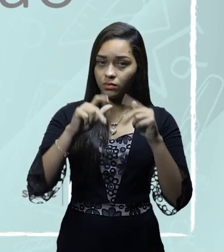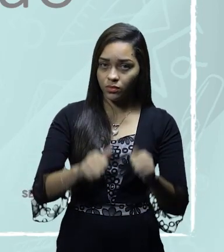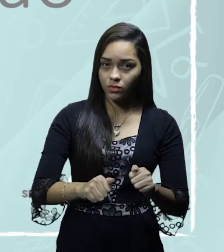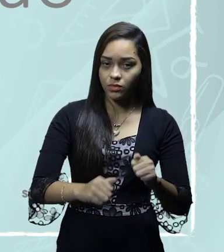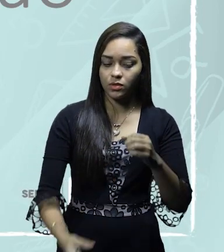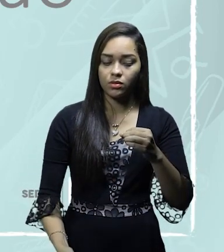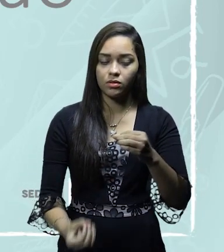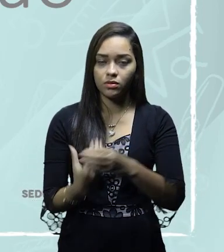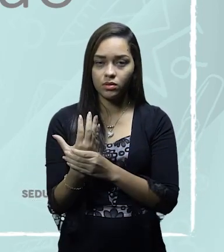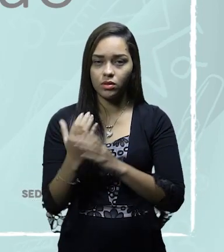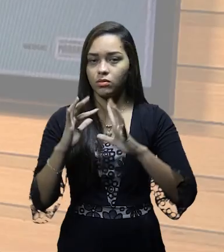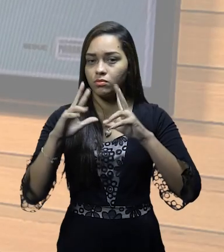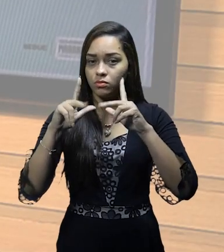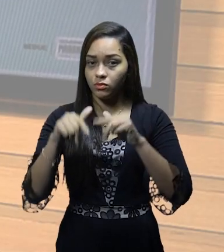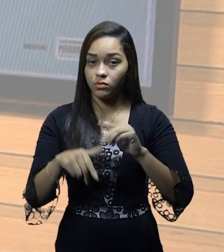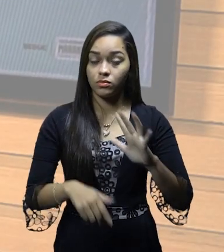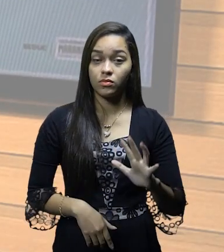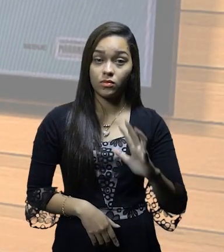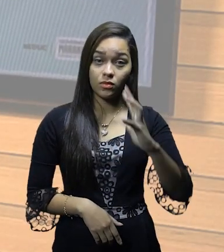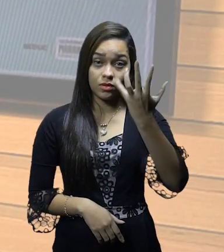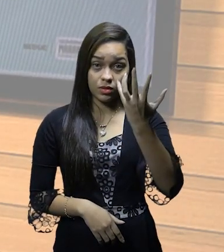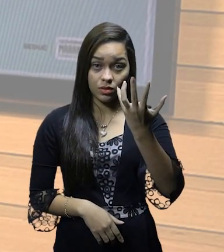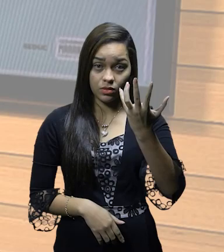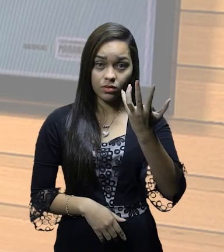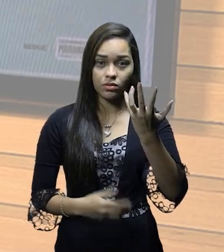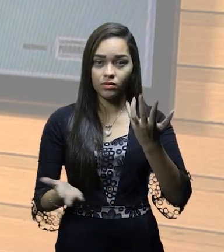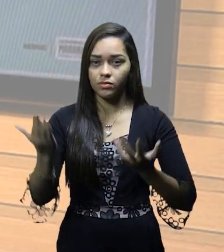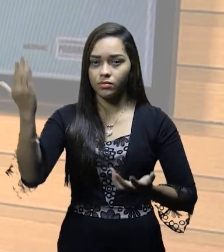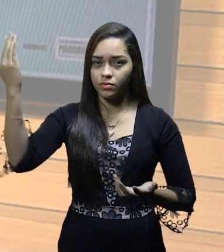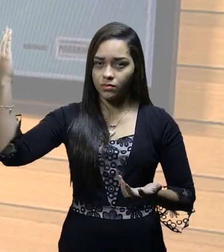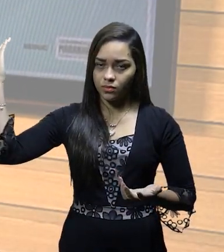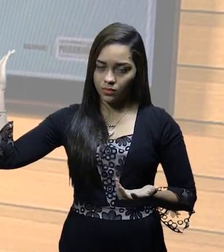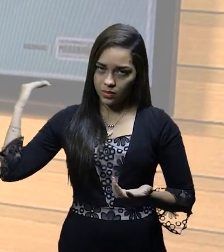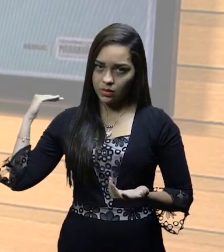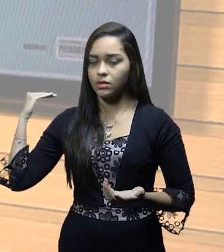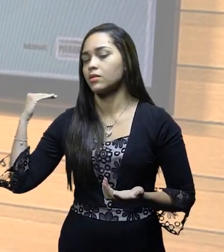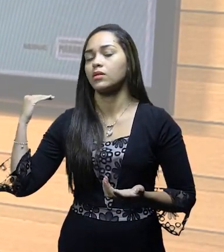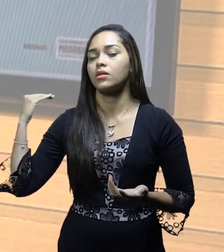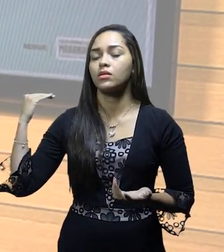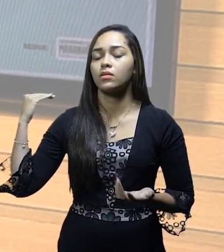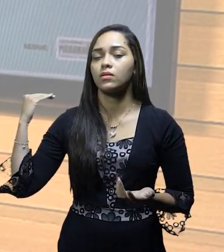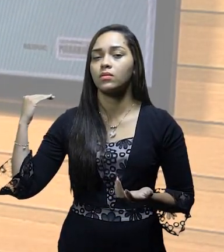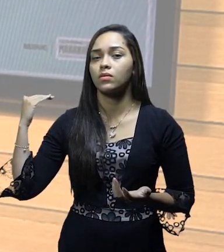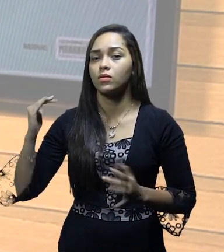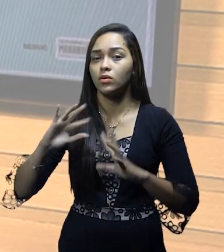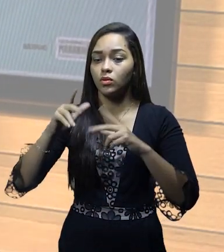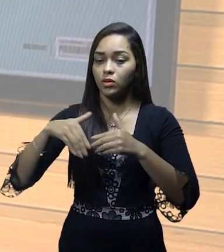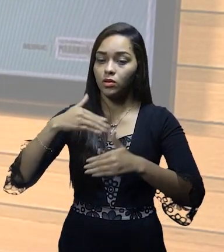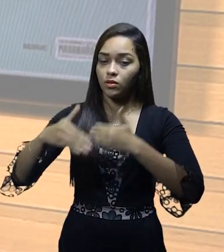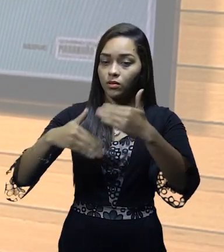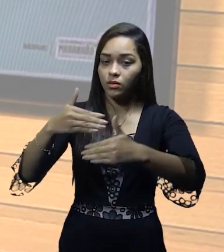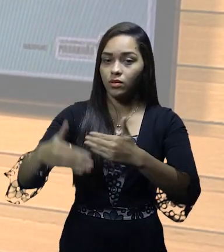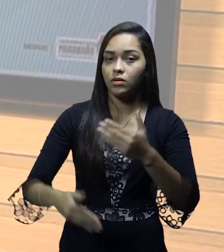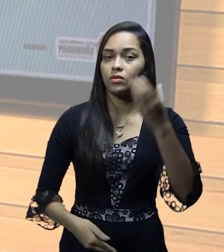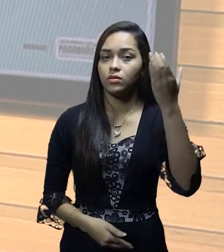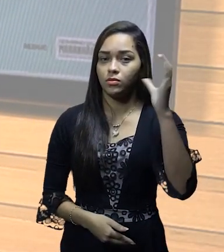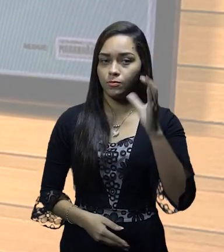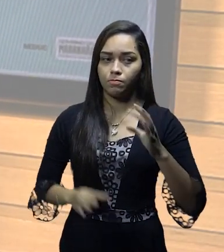originada nos desígnios divinos. Então, tudo que surgia, tudo que acontecia até